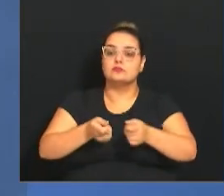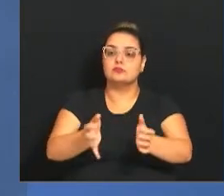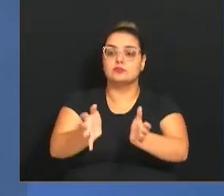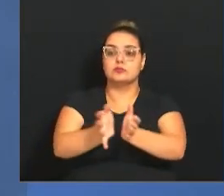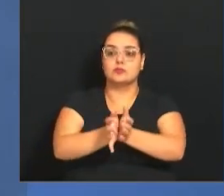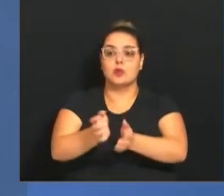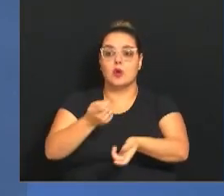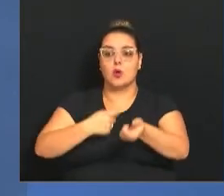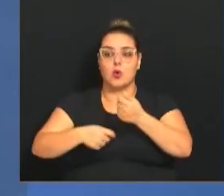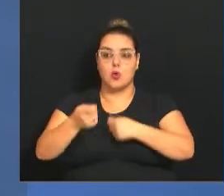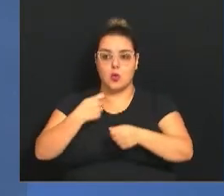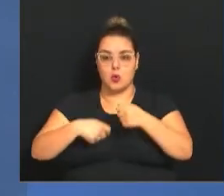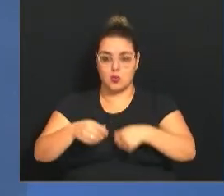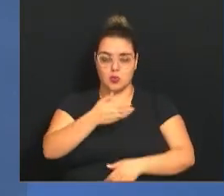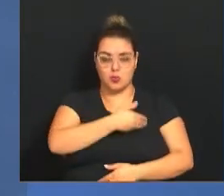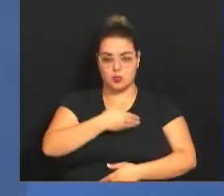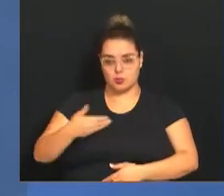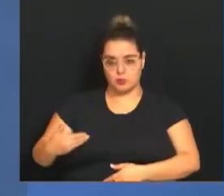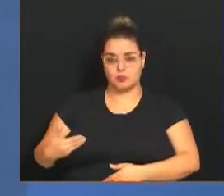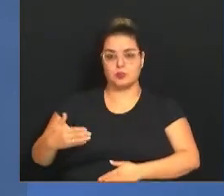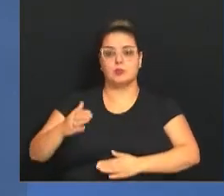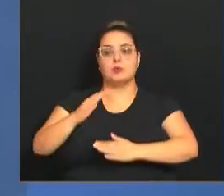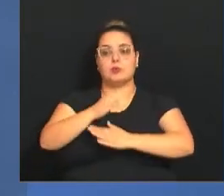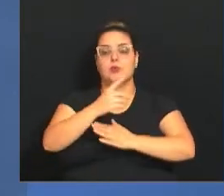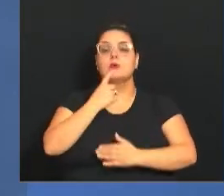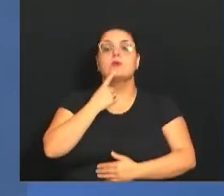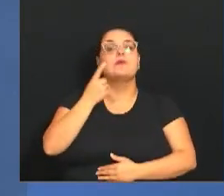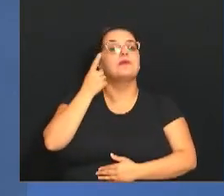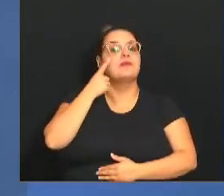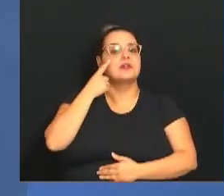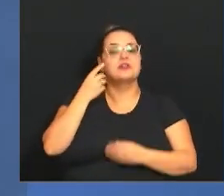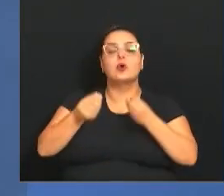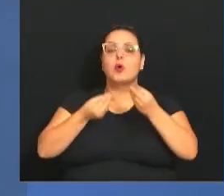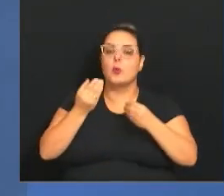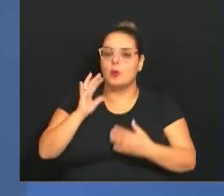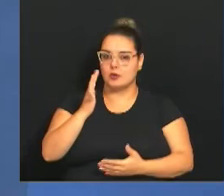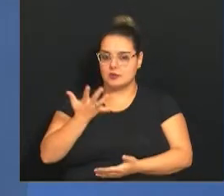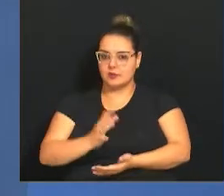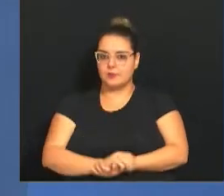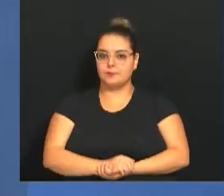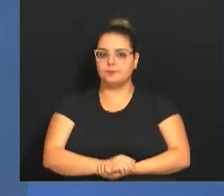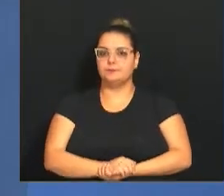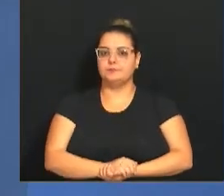Administração Pública da Câmara Municipal de Campinas. Confira como foi.